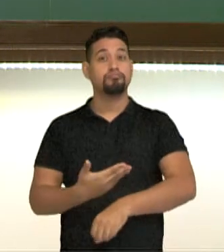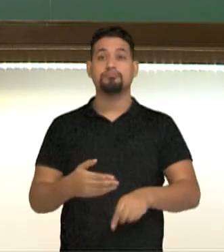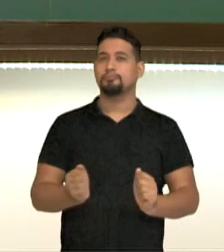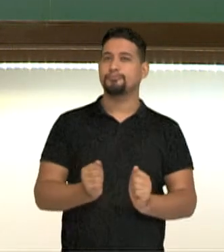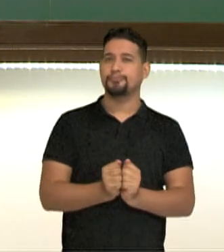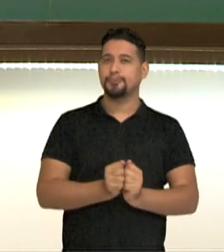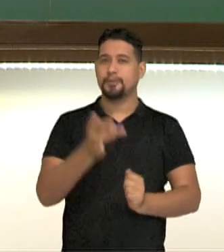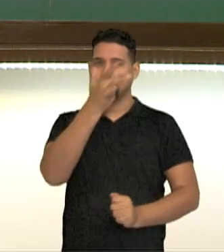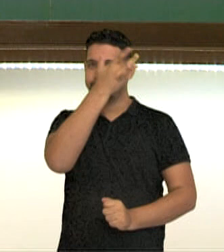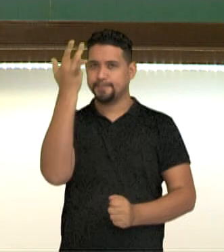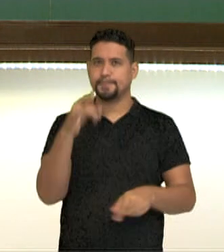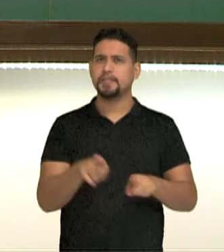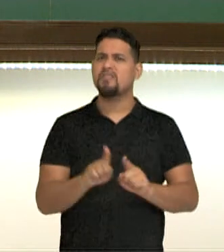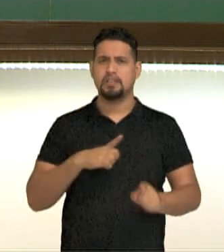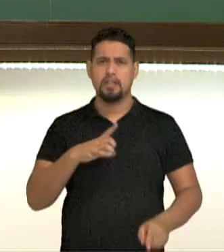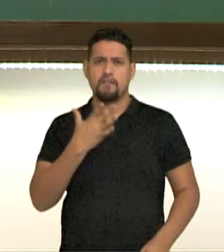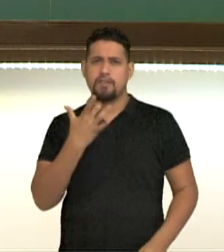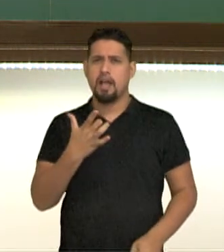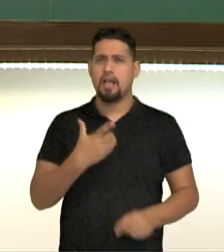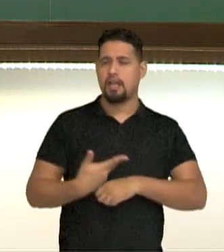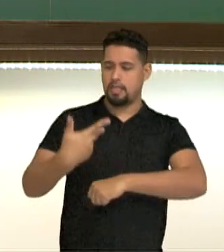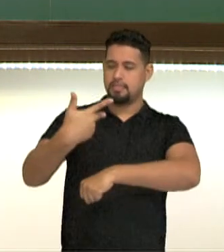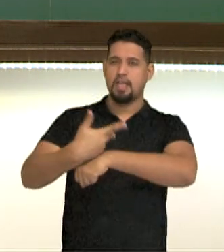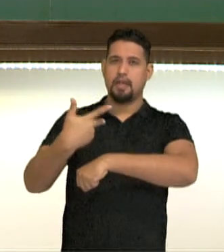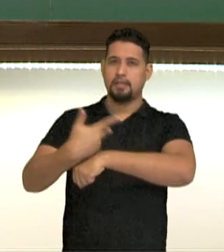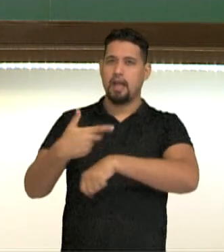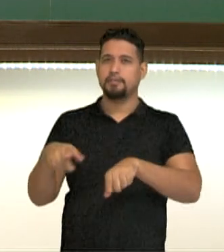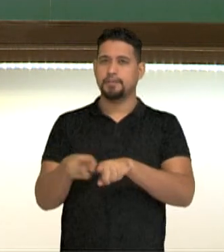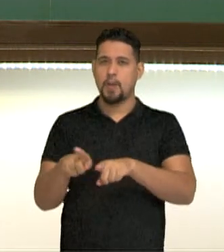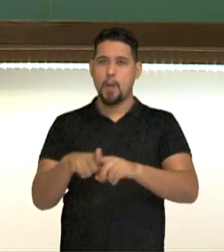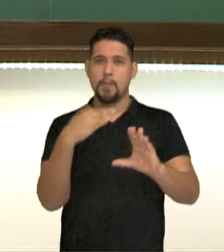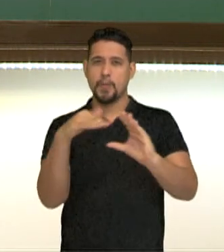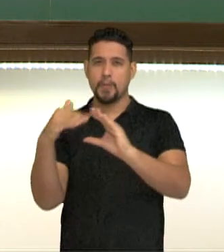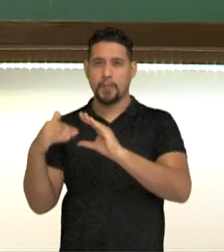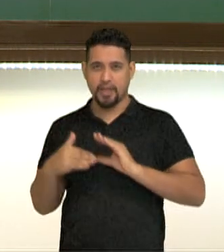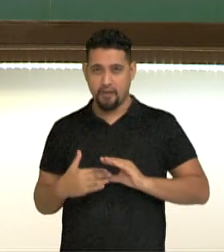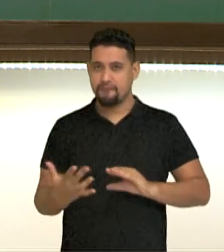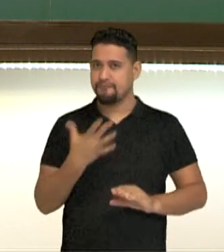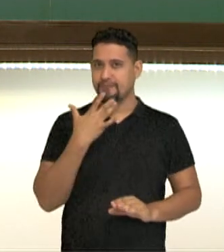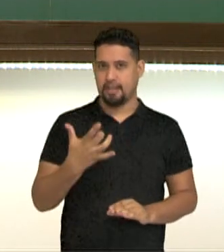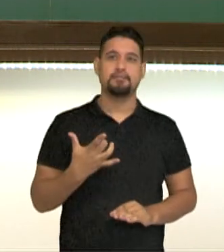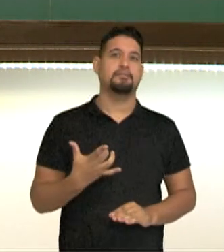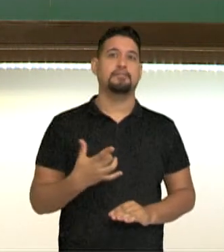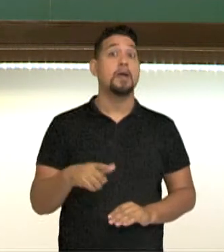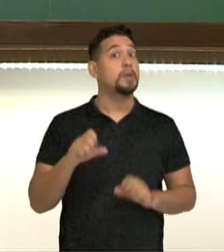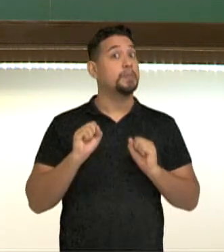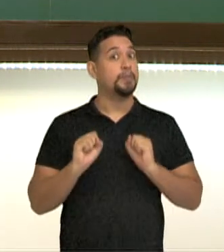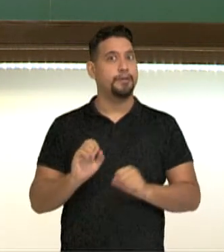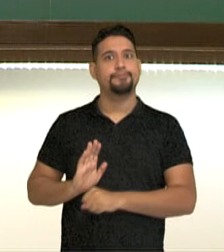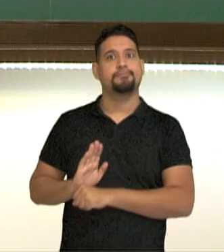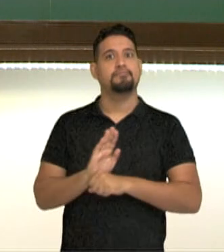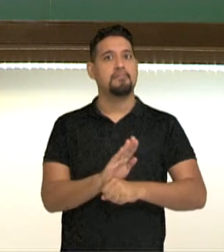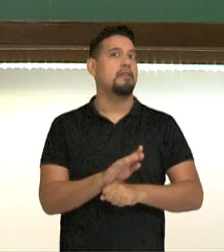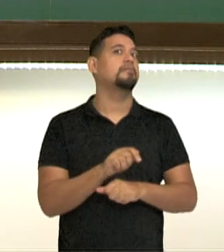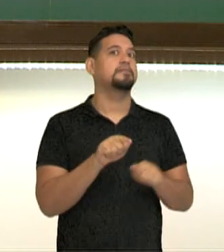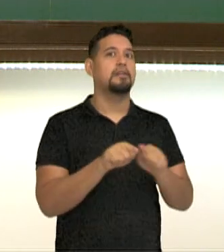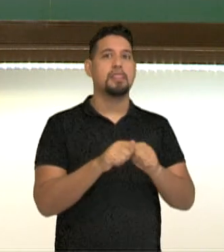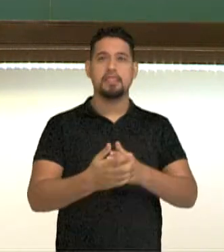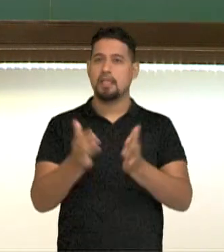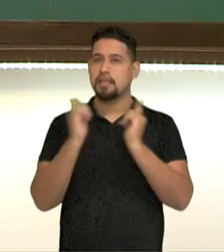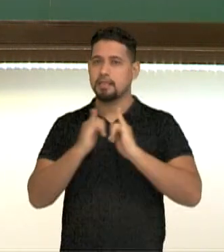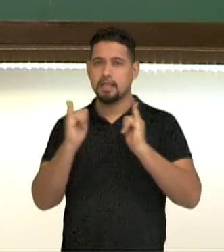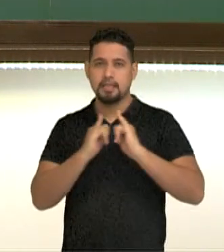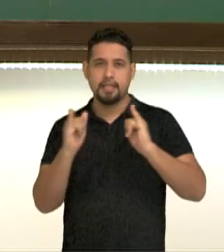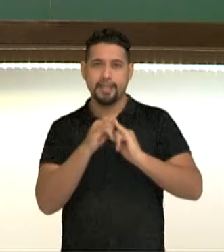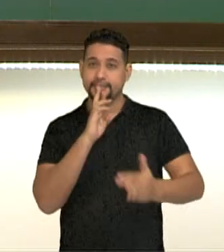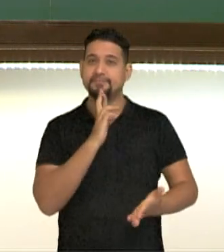público. Você tem facilidade para gravar vídeos para serem postados? Essa facilidade pode te ajudar aí na divulgação dos